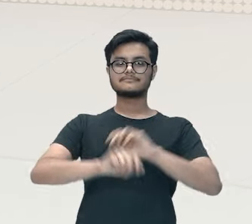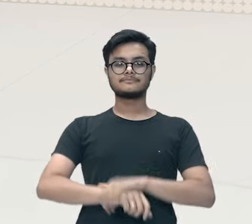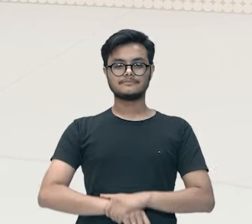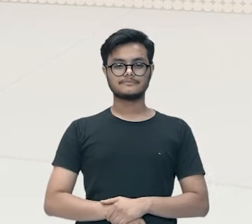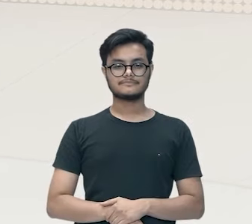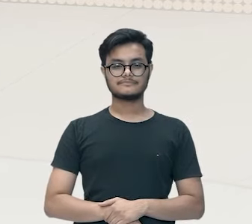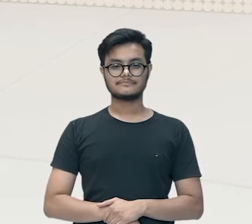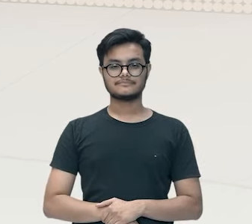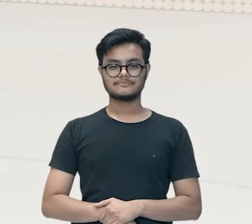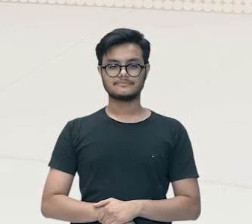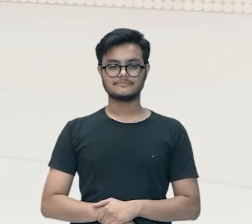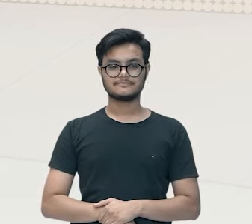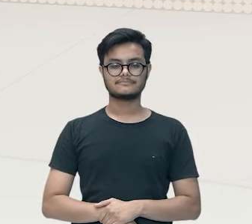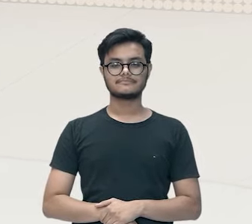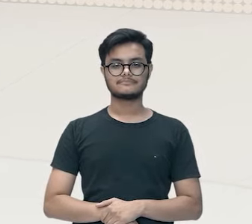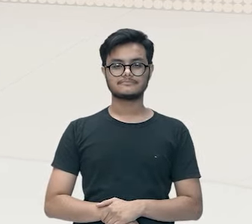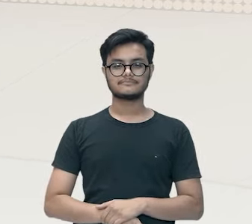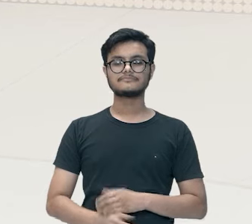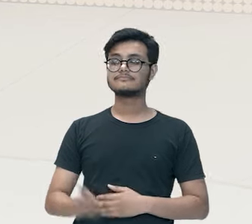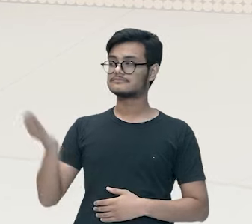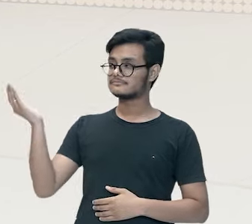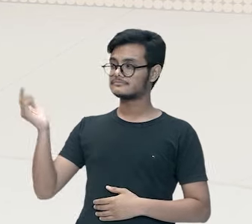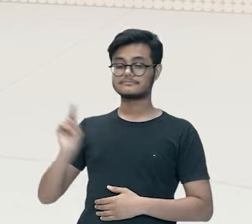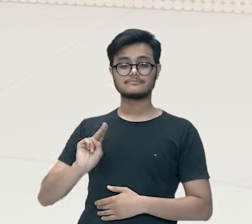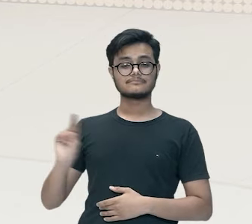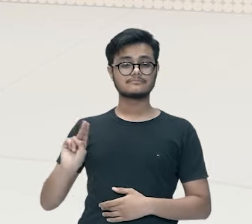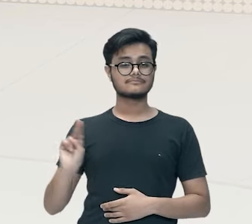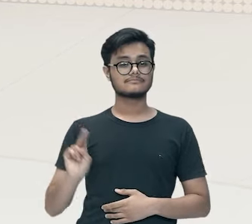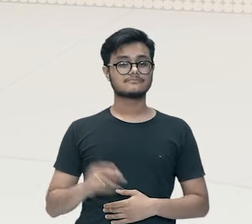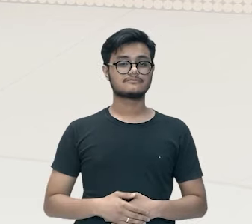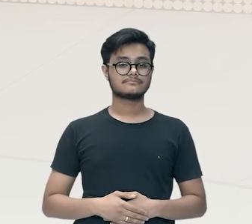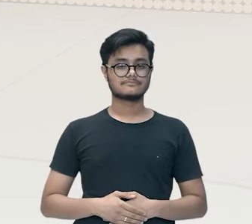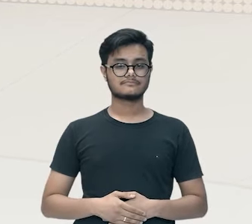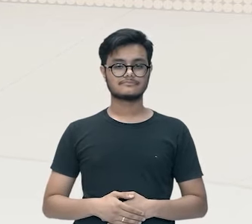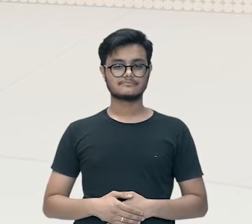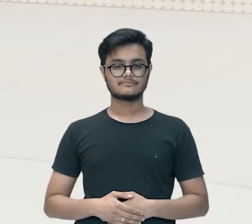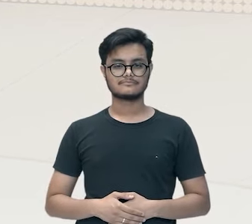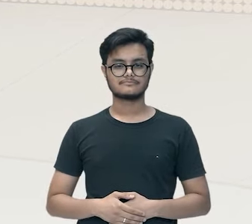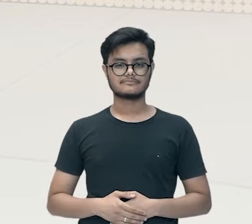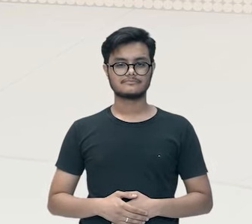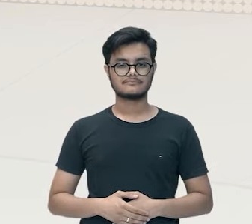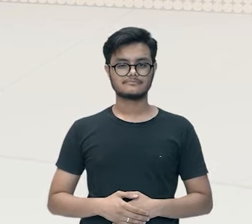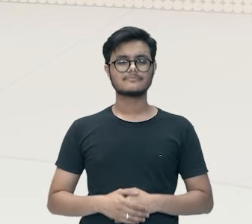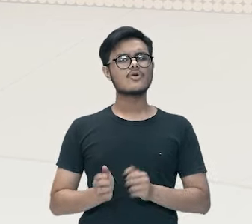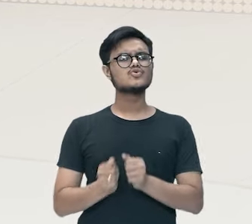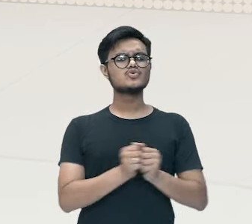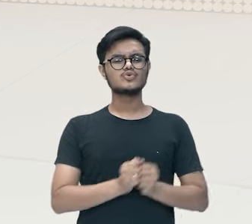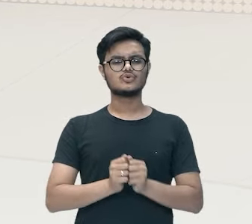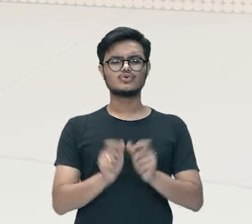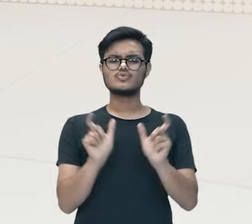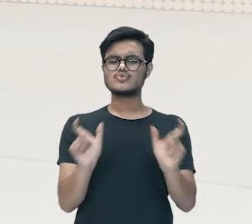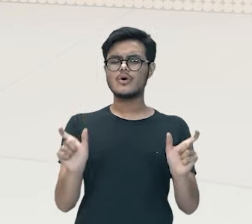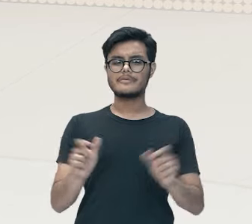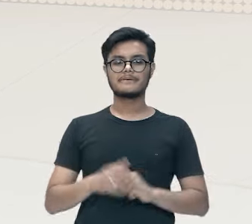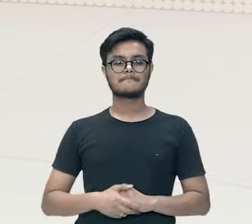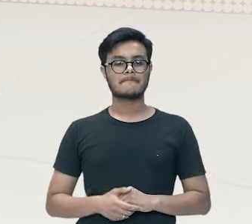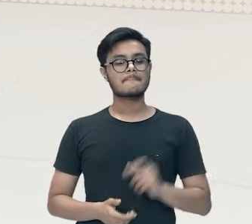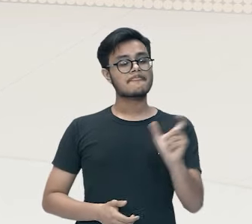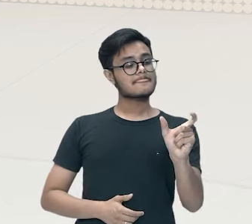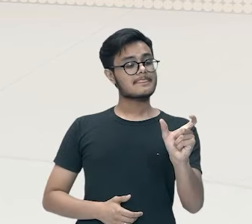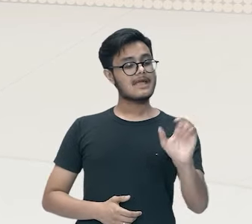nessa cadeia, né? CH3, CH3. Então, o sufixo é a vogal O. Agora, bora juntar todo esse nome, olha só.